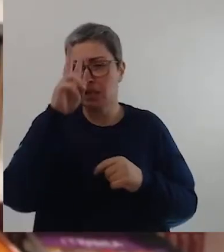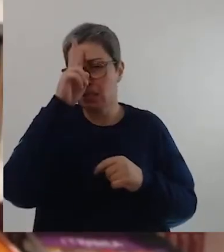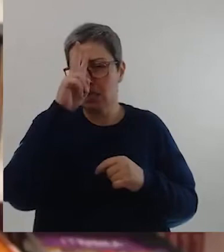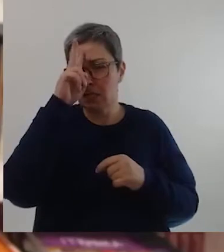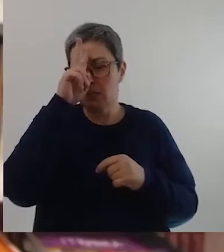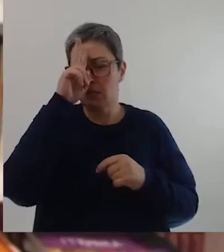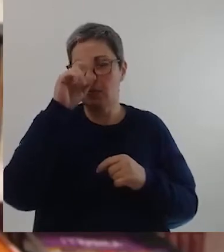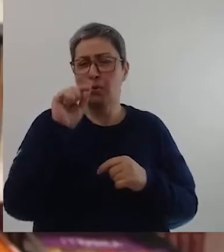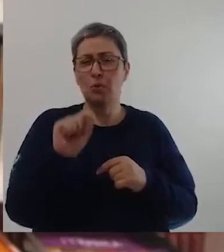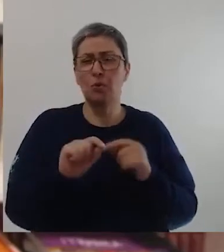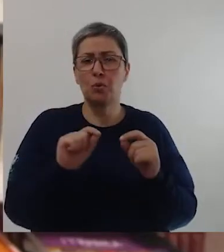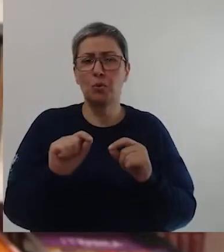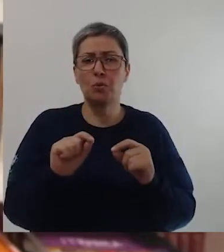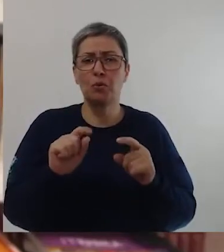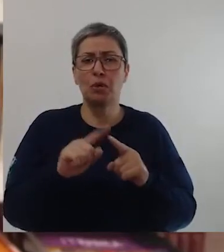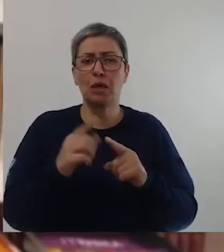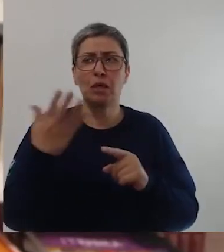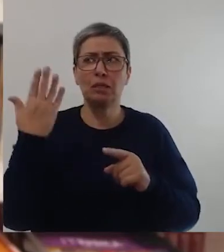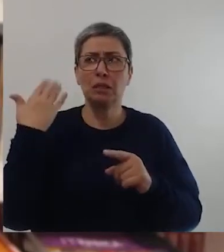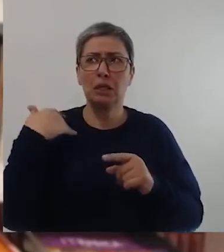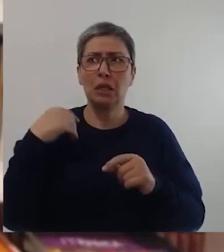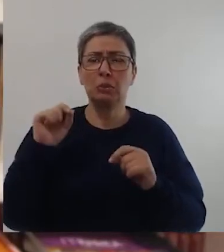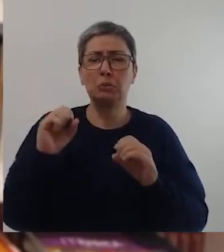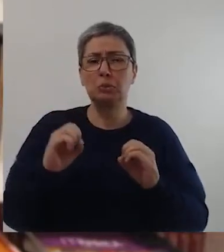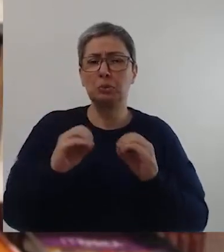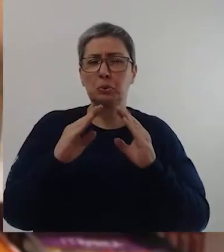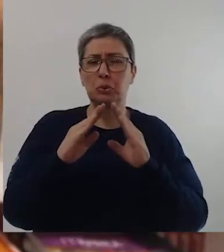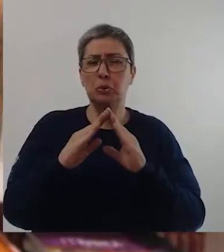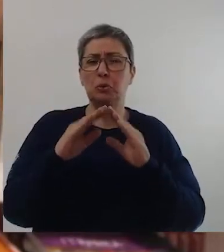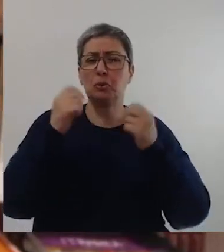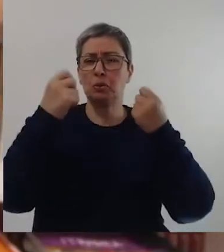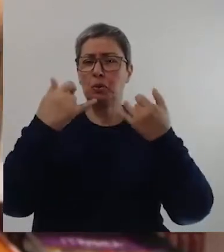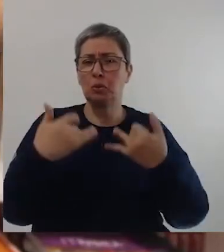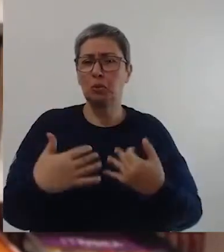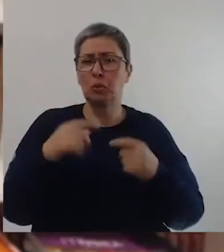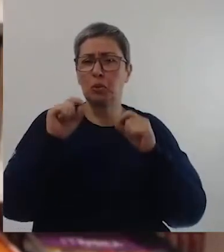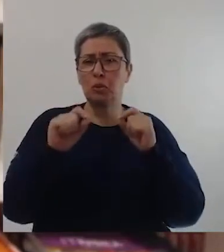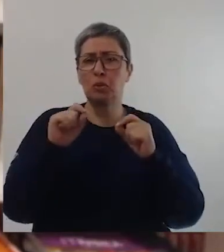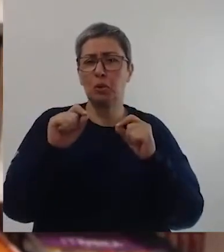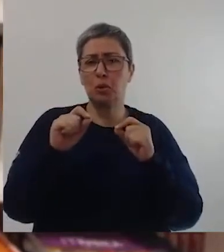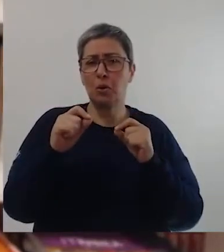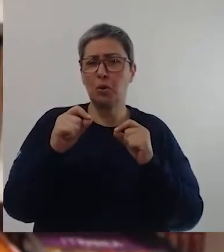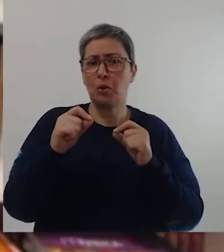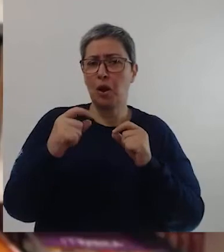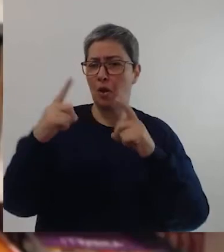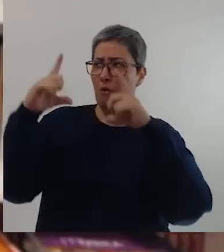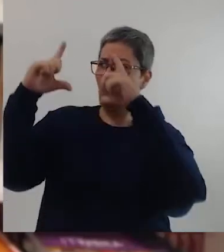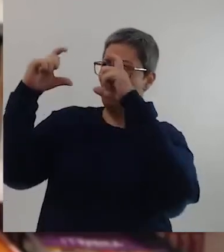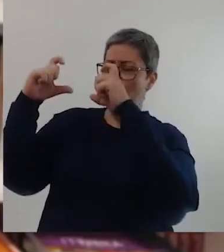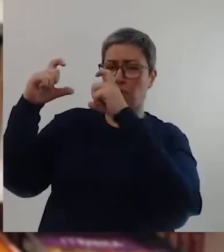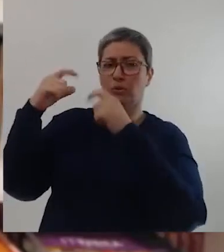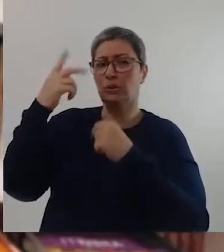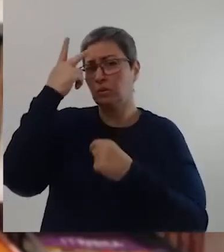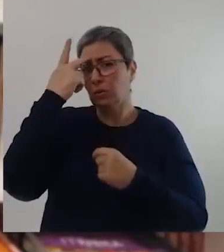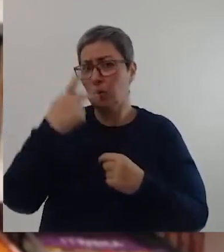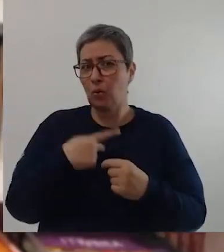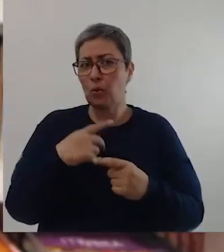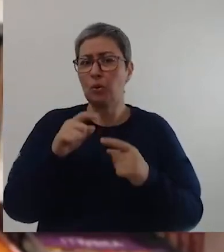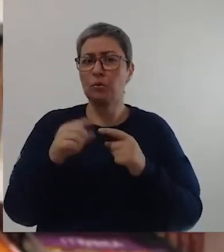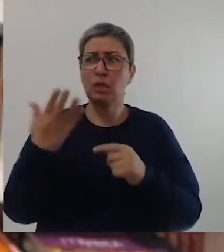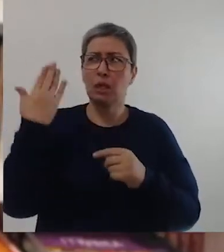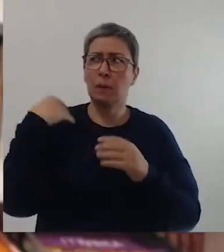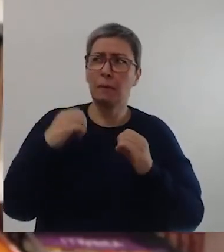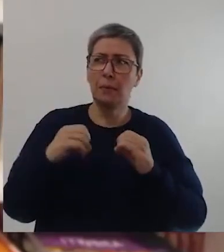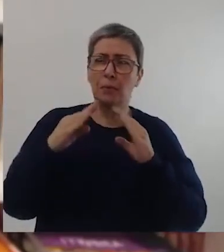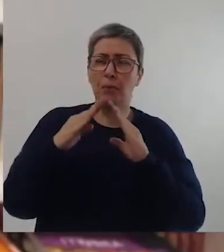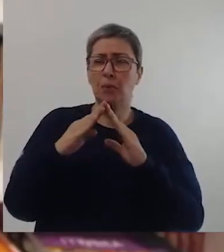você lembra que em algum programa lá atrás nós falamos de autorretrato né num dos